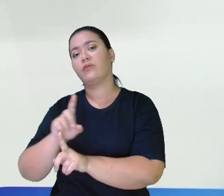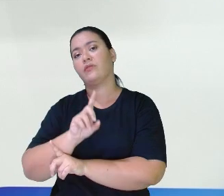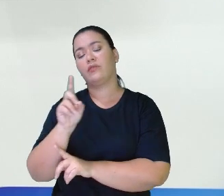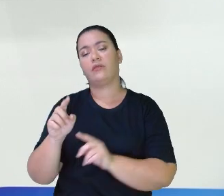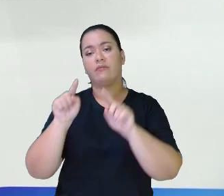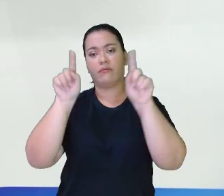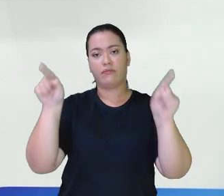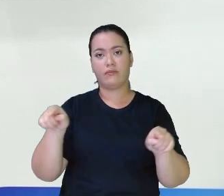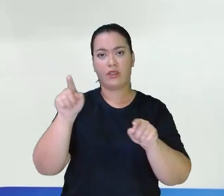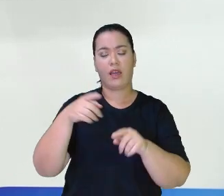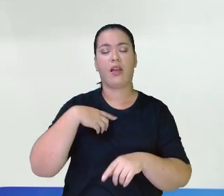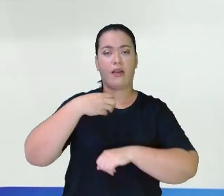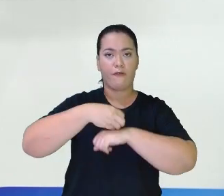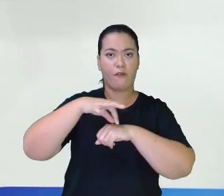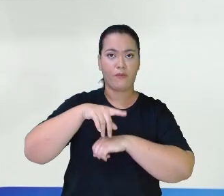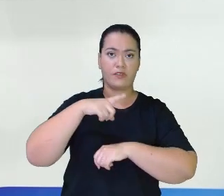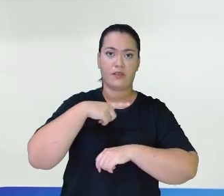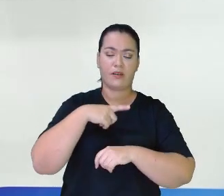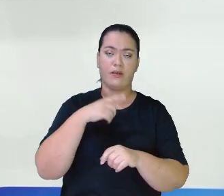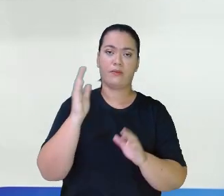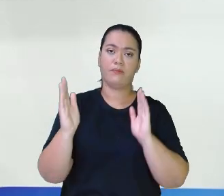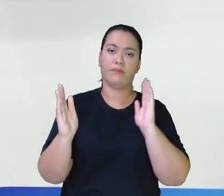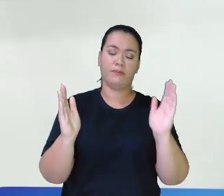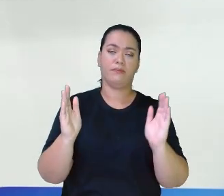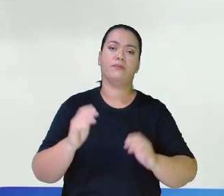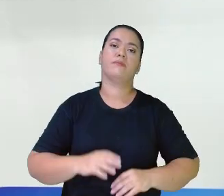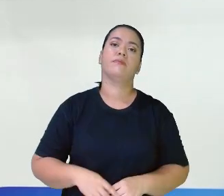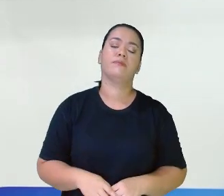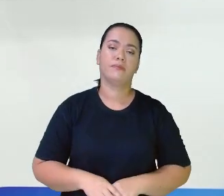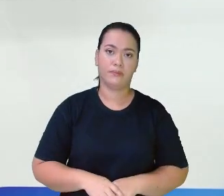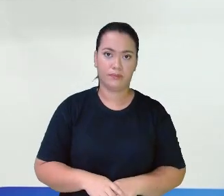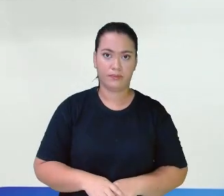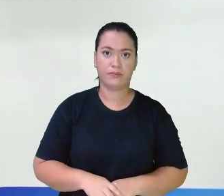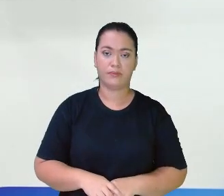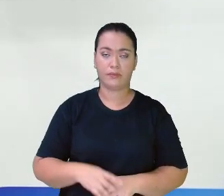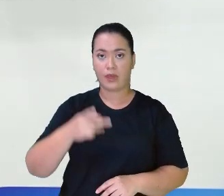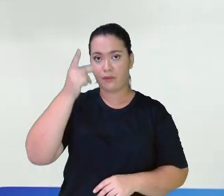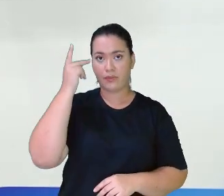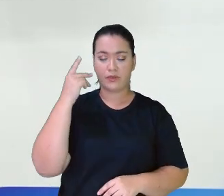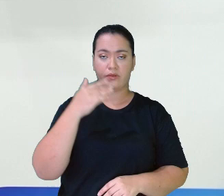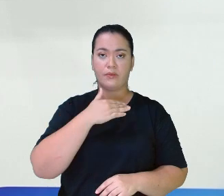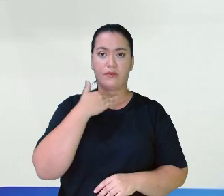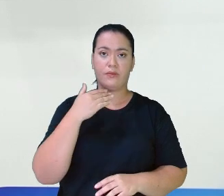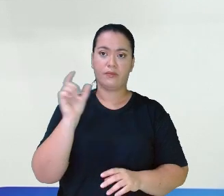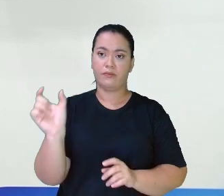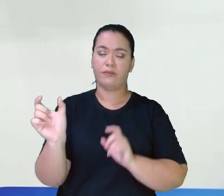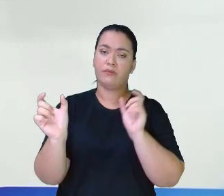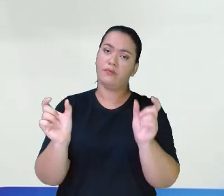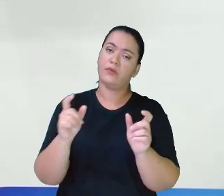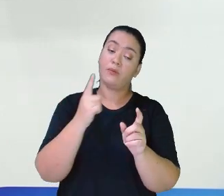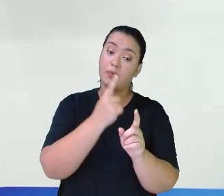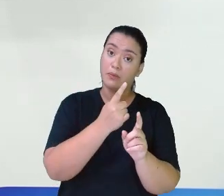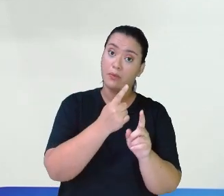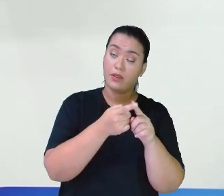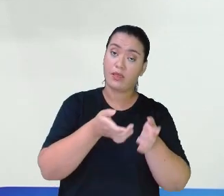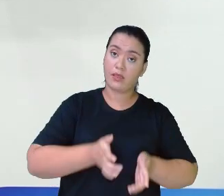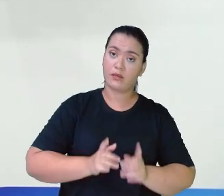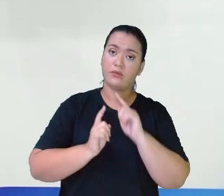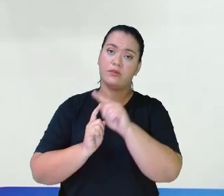aquela informação. Então é isso, é o ano de nascimento e o ano que a pessoa veio a falecer. Então